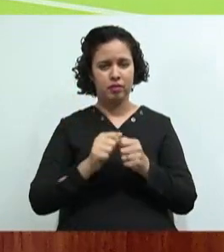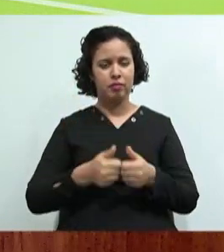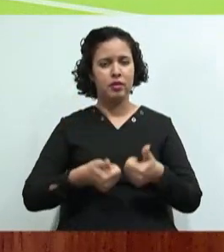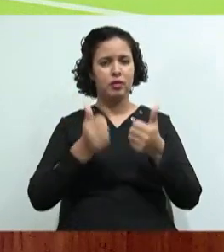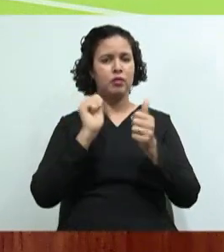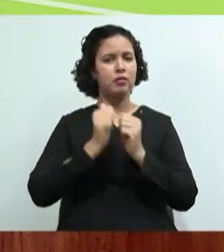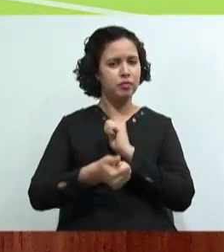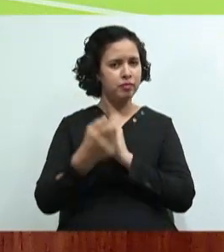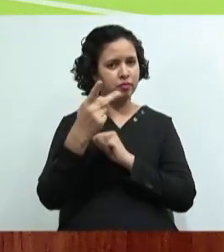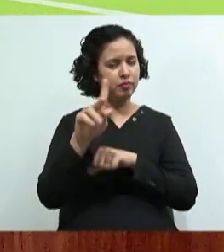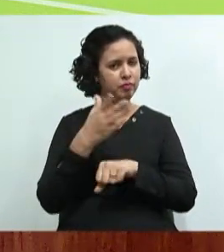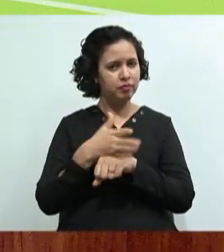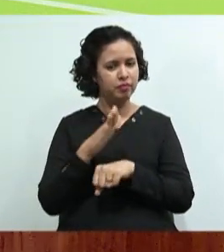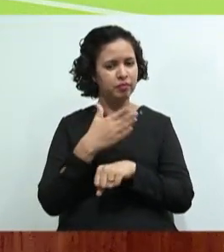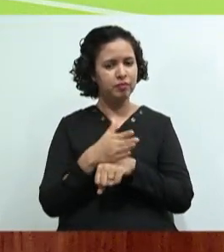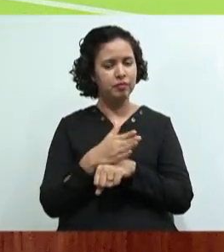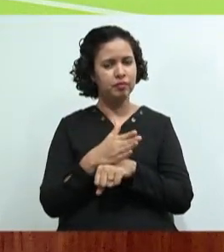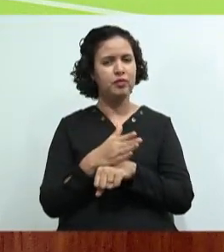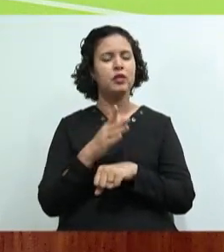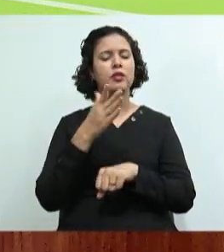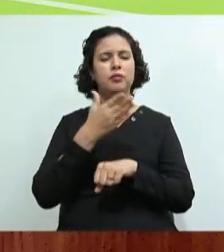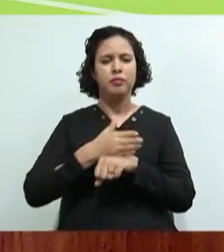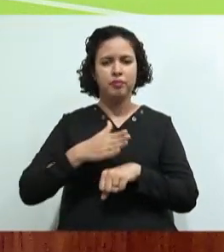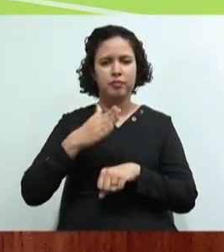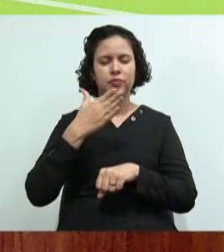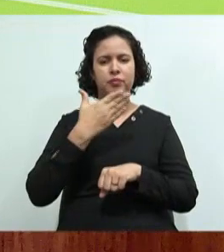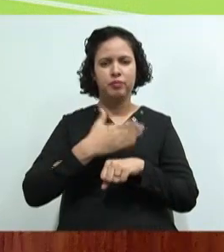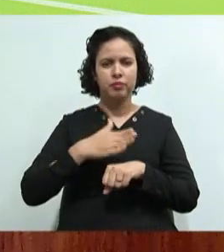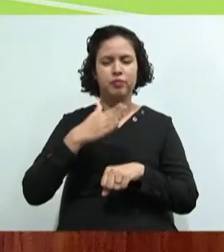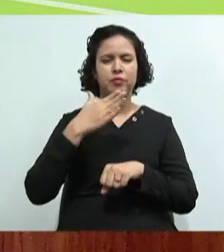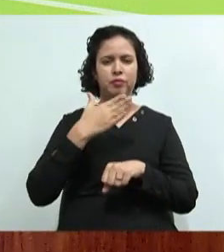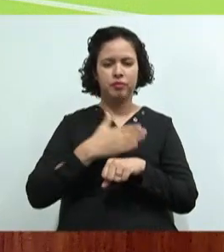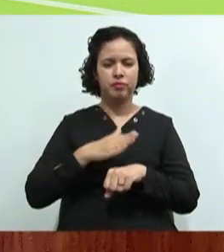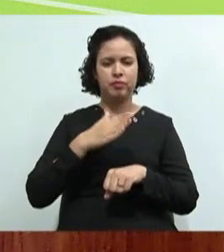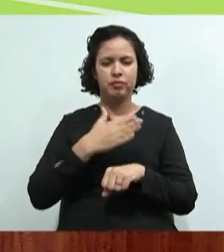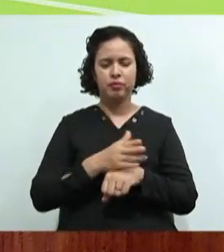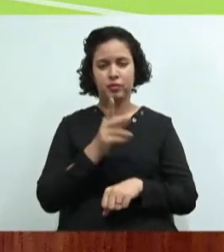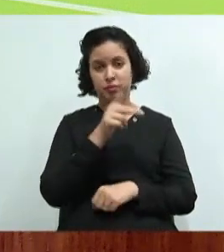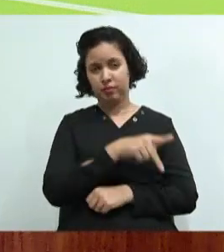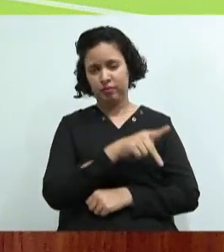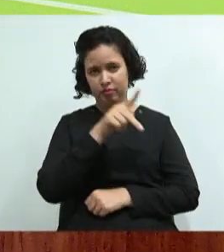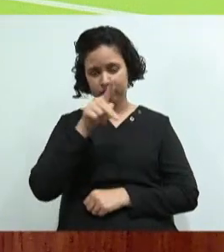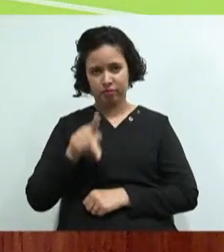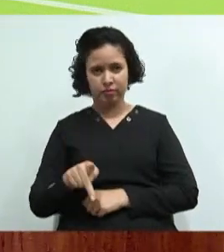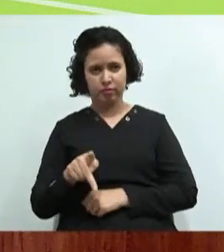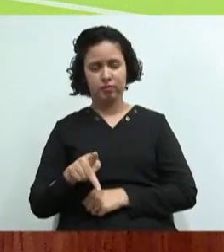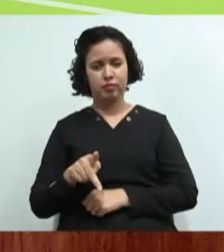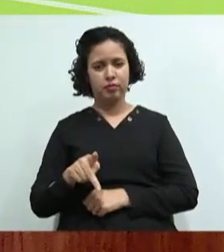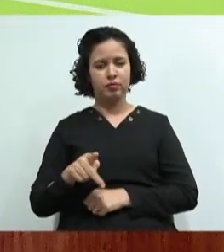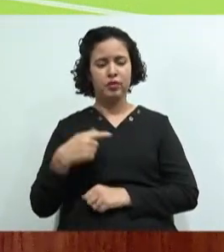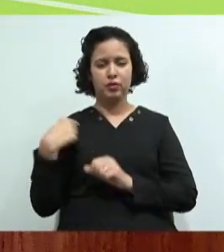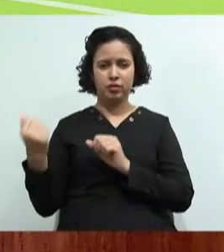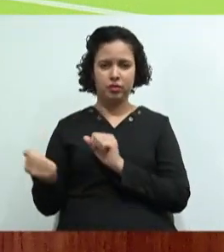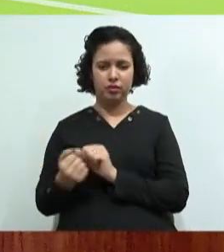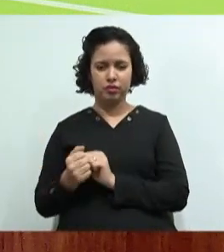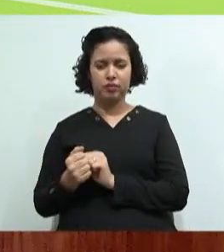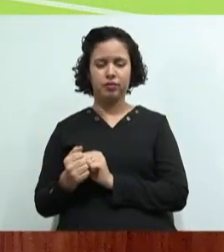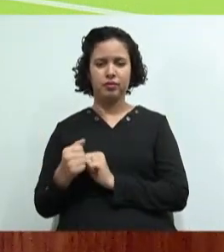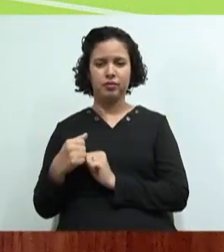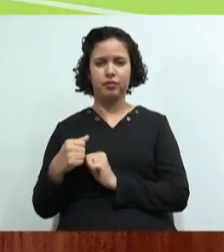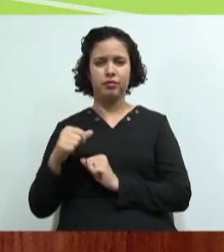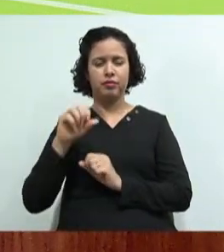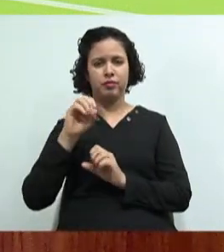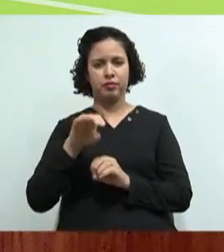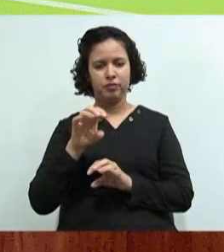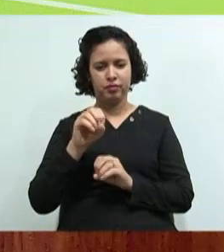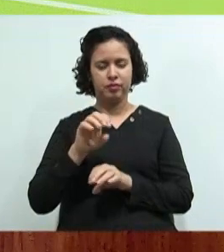você pratica, você vai fazer o quê? Vai treinar. Apesar das aulas do professor Alberto e com meu apoio aqui estarem sendo